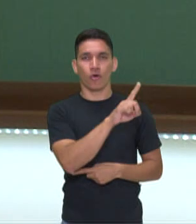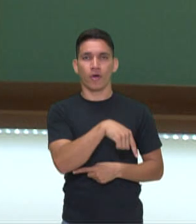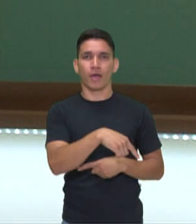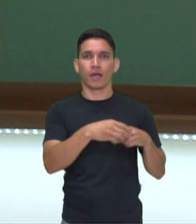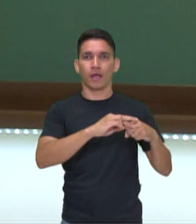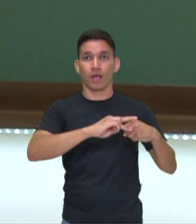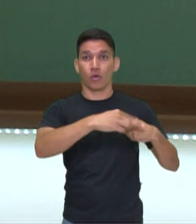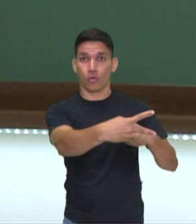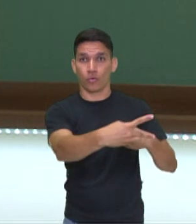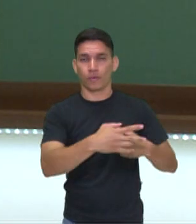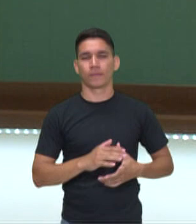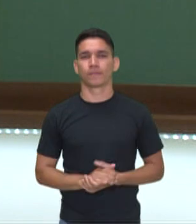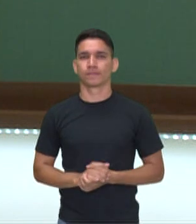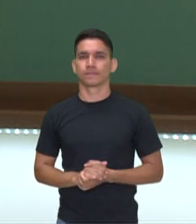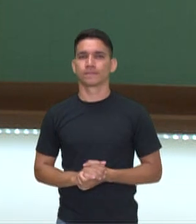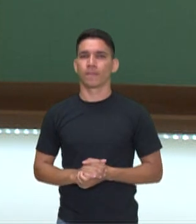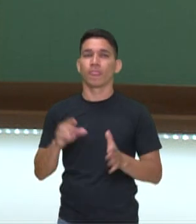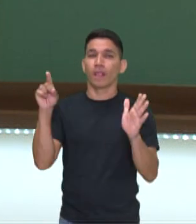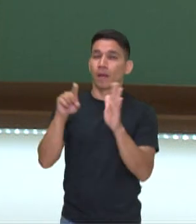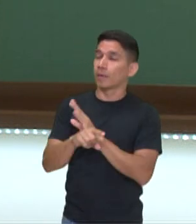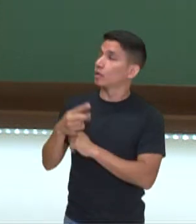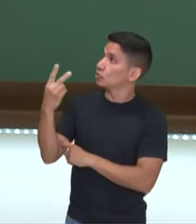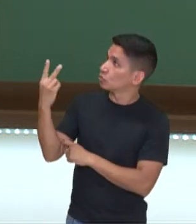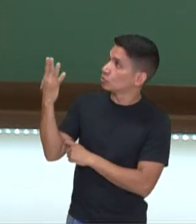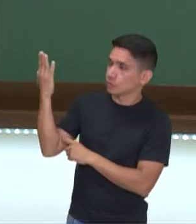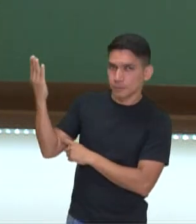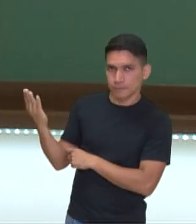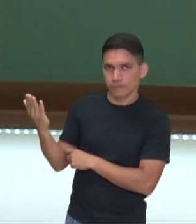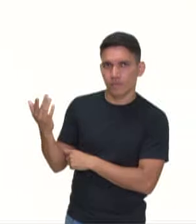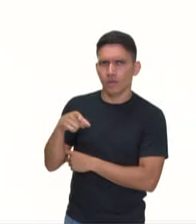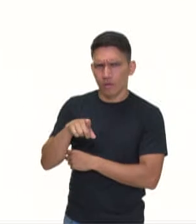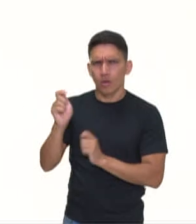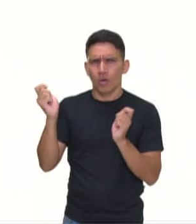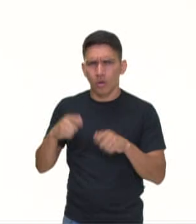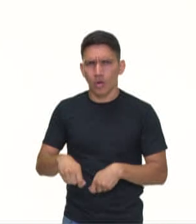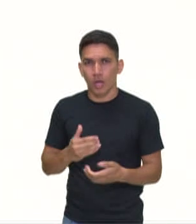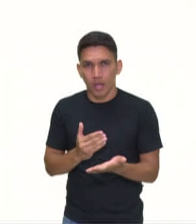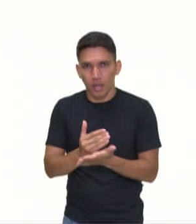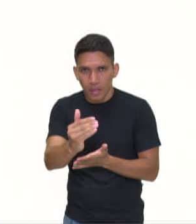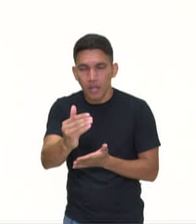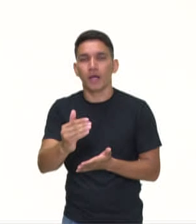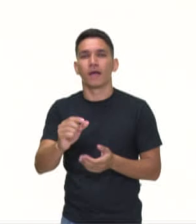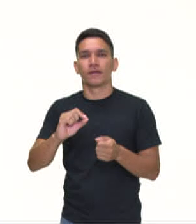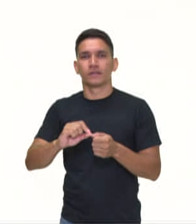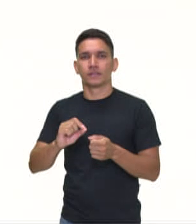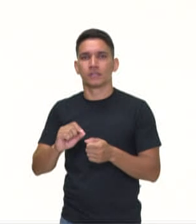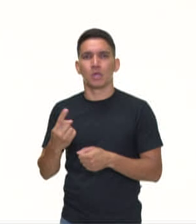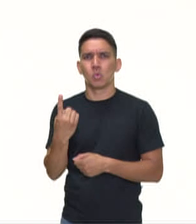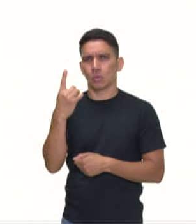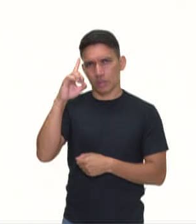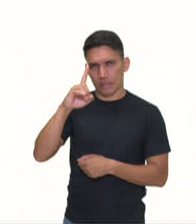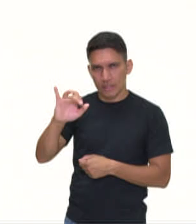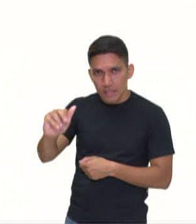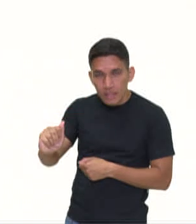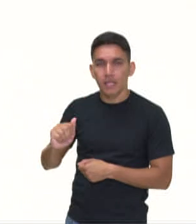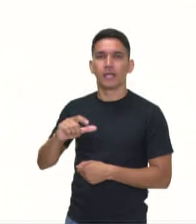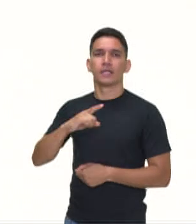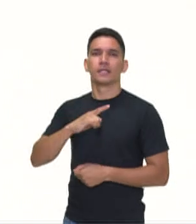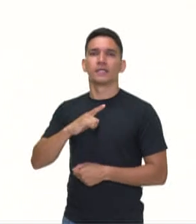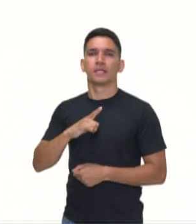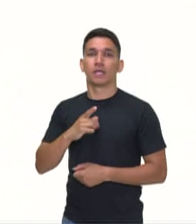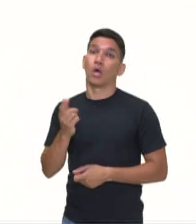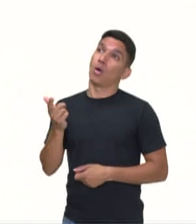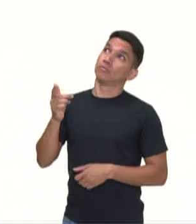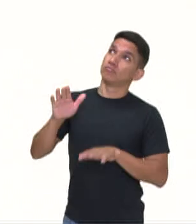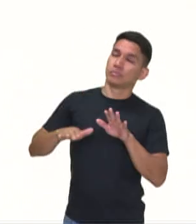Na número 2, you should start each day with a song in your soul. Should expresses the idea